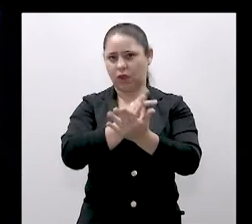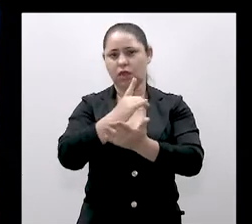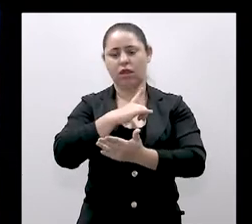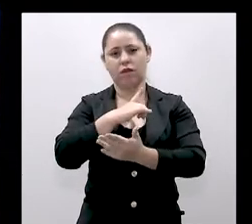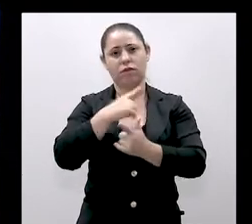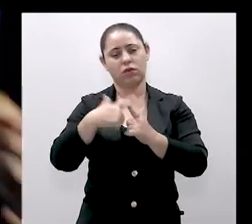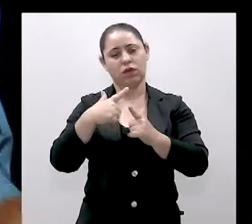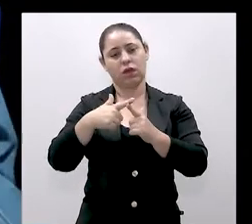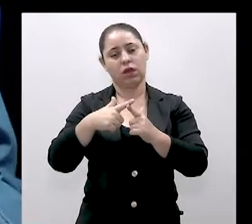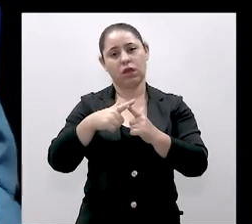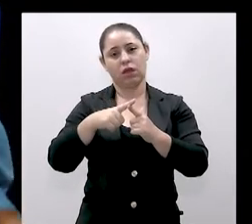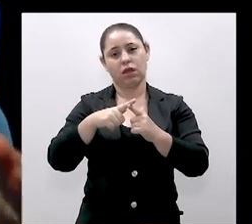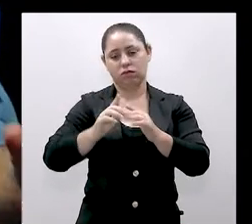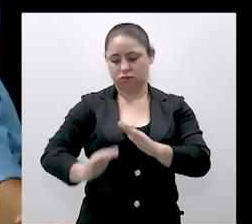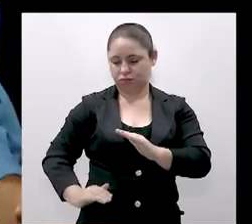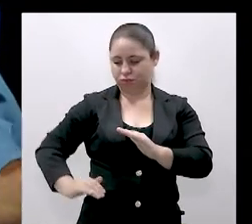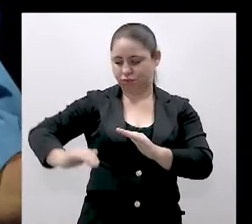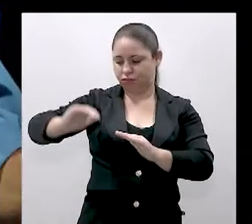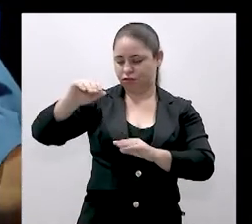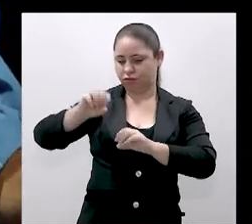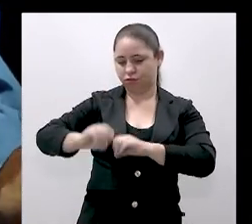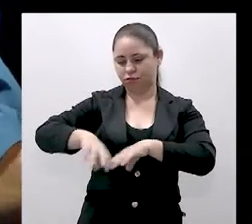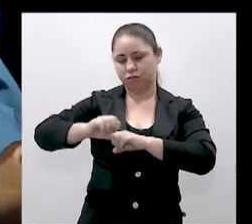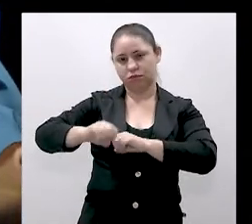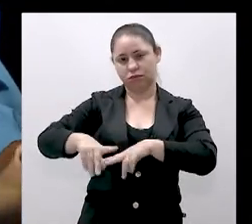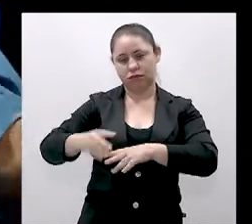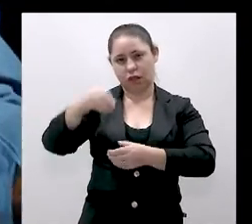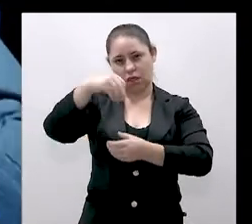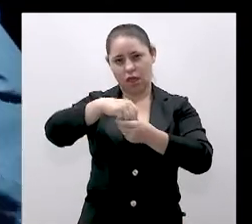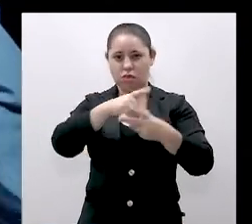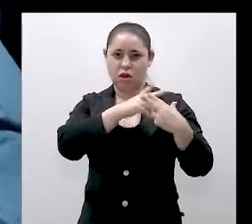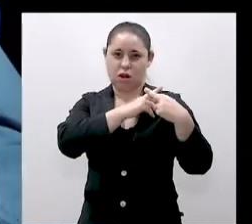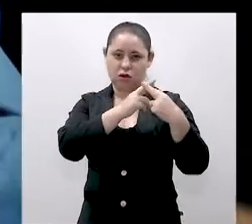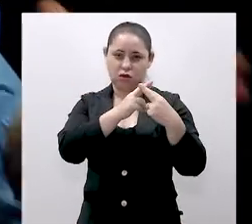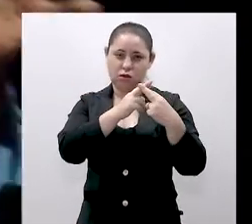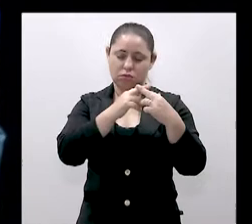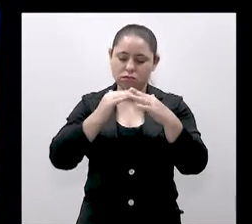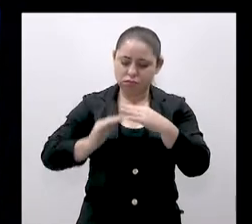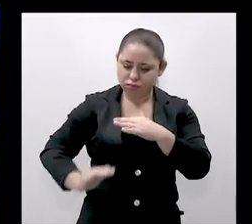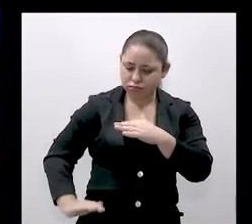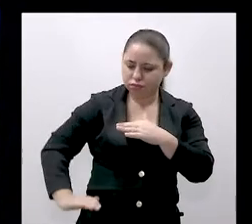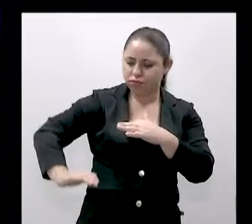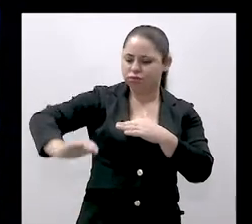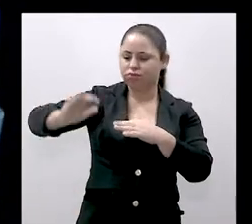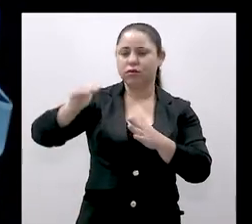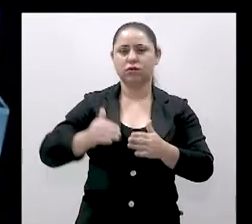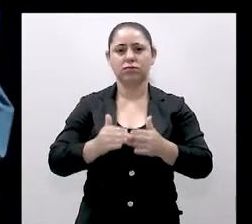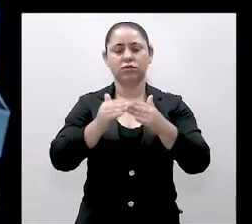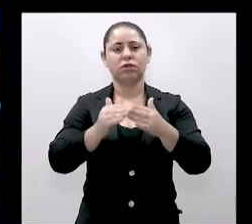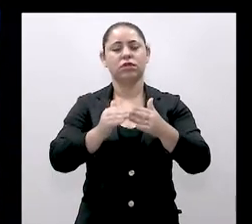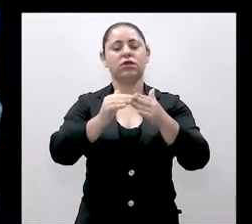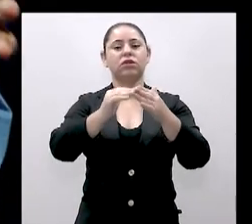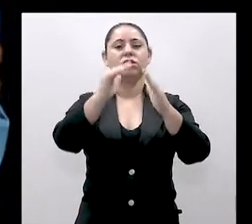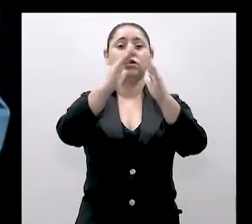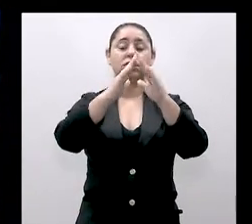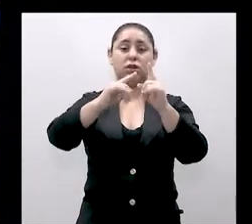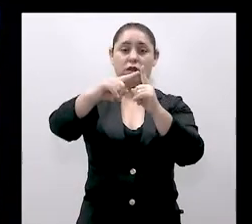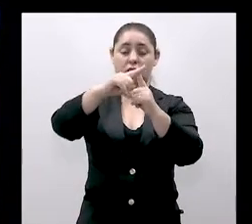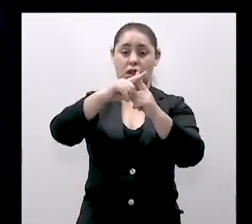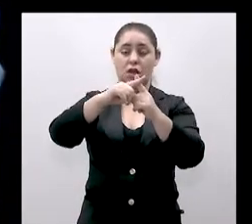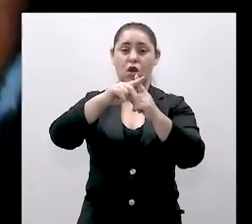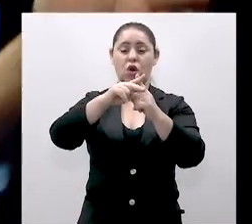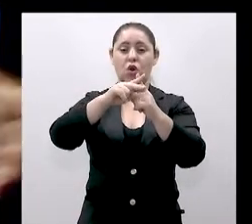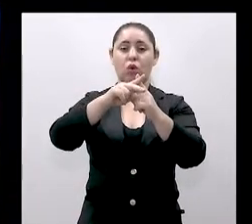em Deus que eu fui criado dentro da religião desde pequeno em Corumbá na igreja